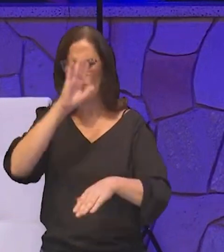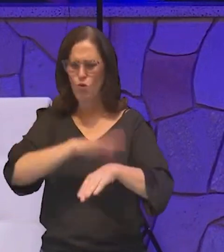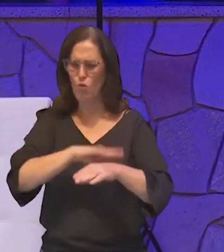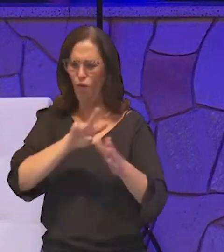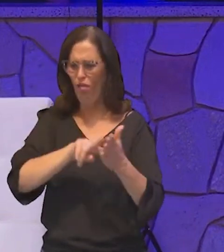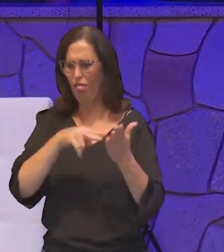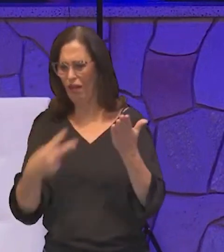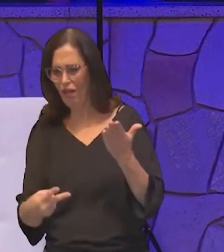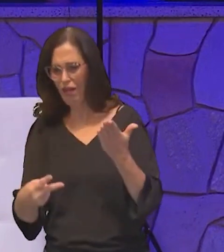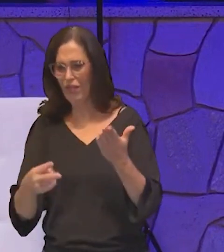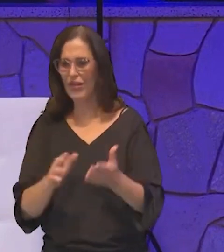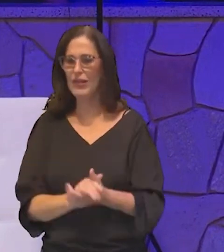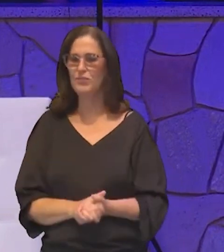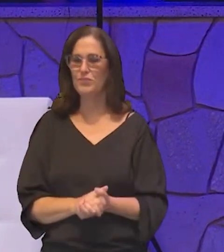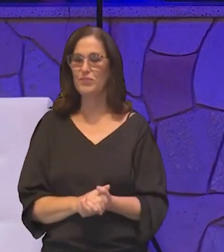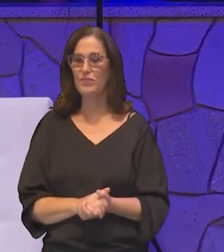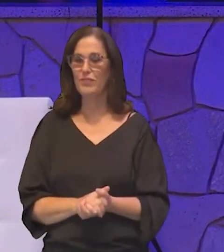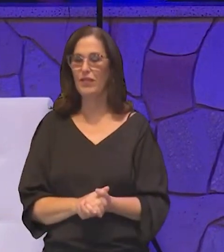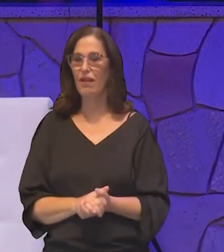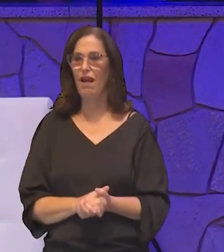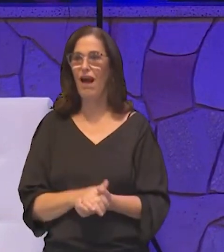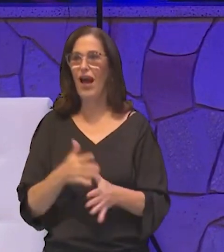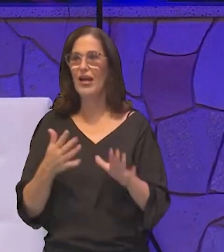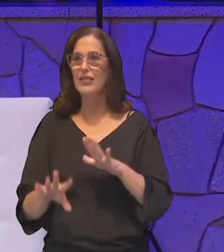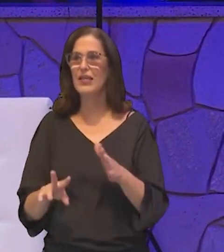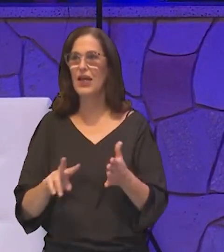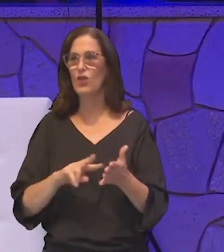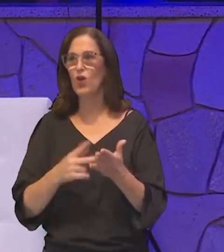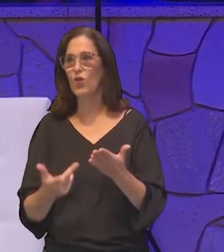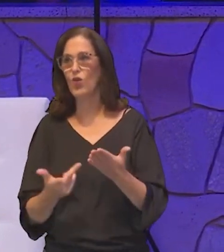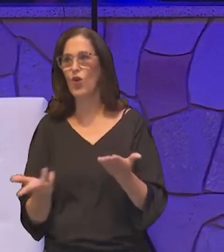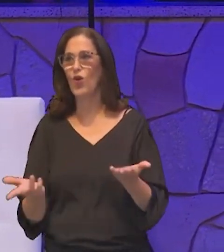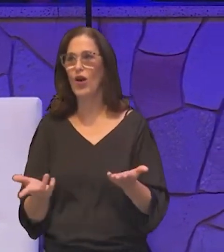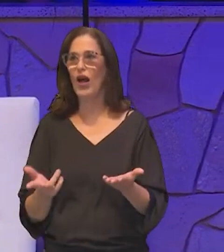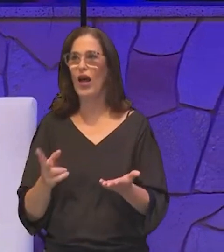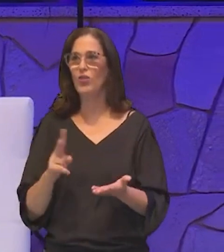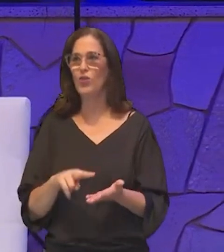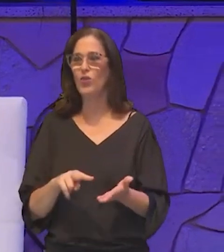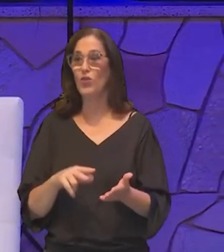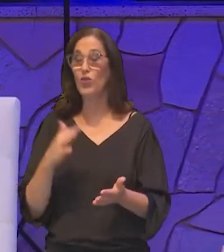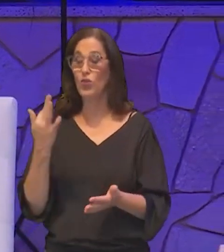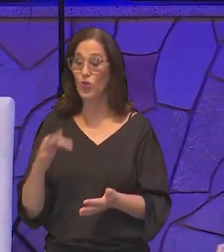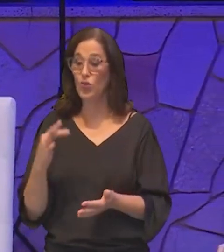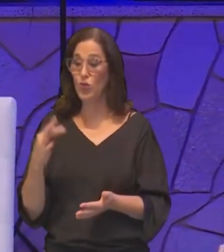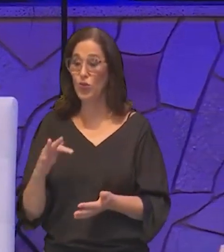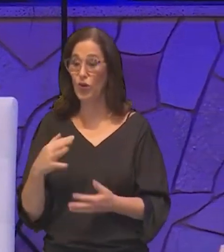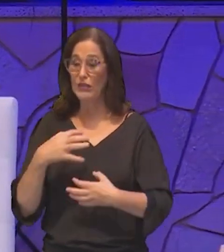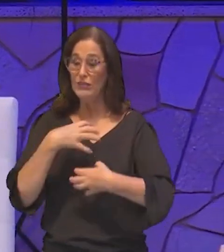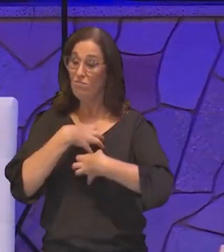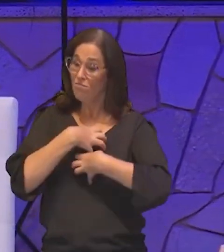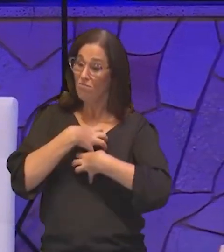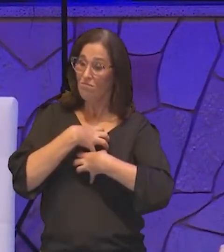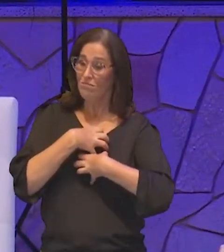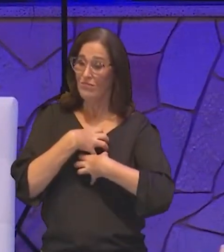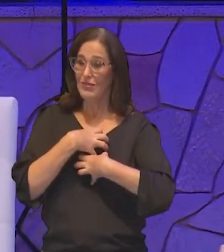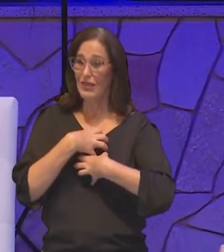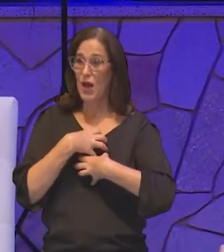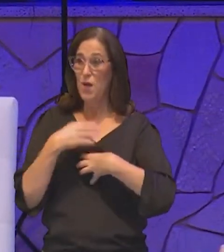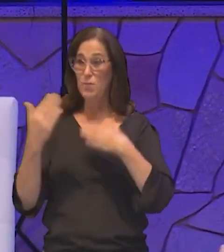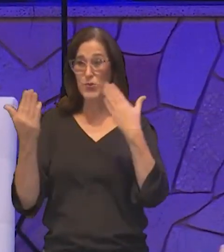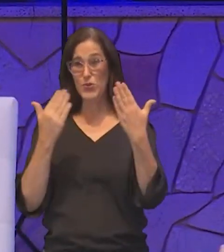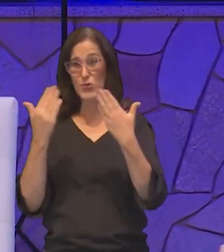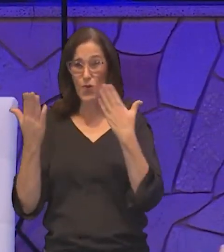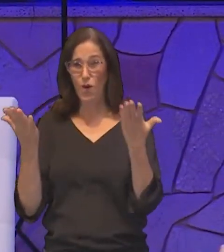momento da queda. Às vezes a pior dor não é nem a dor do machucado, né? Mas a dor sentimental, psicológica, que fica